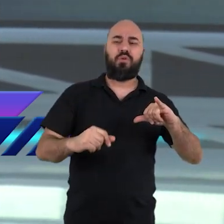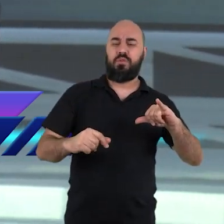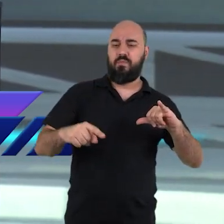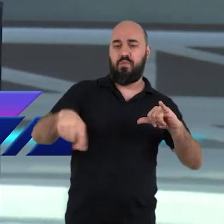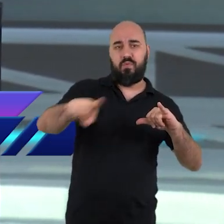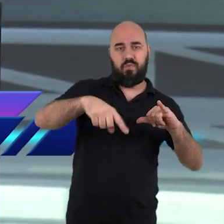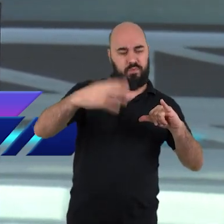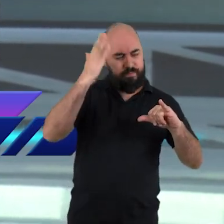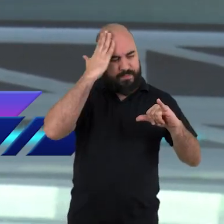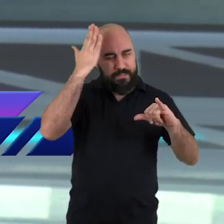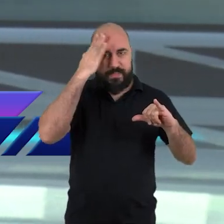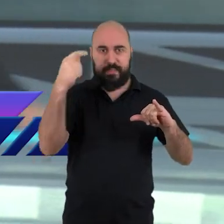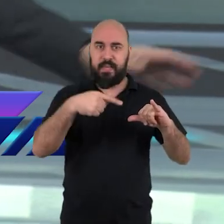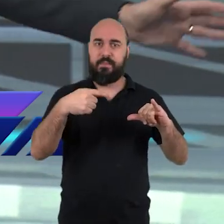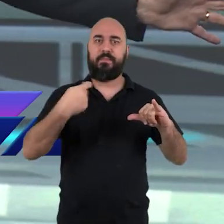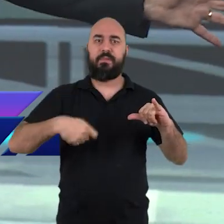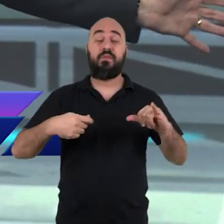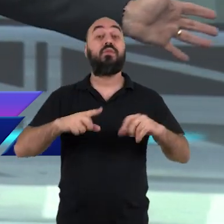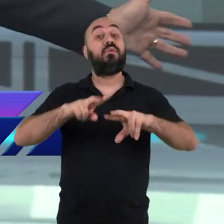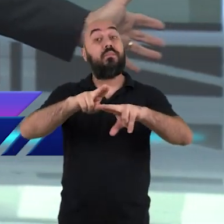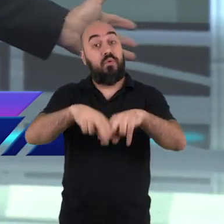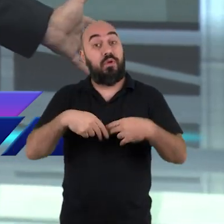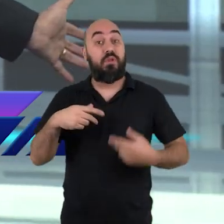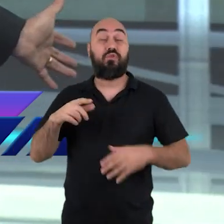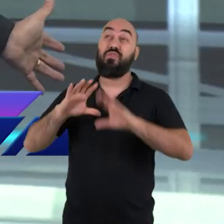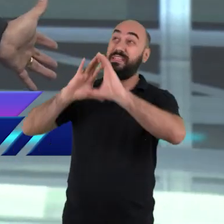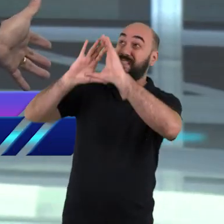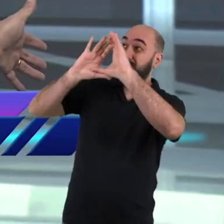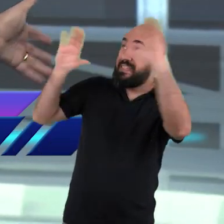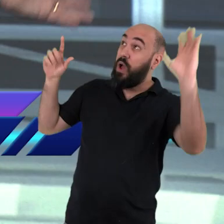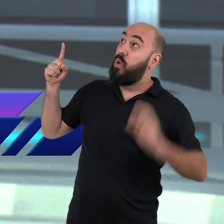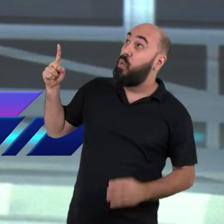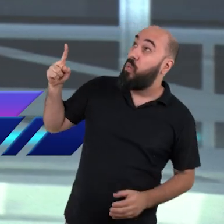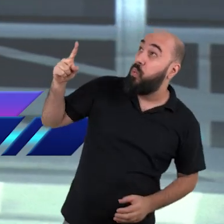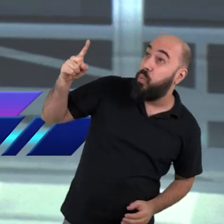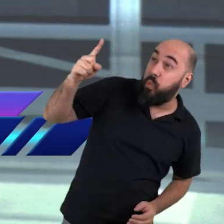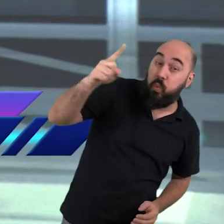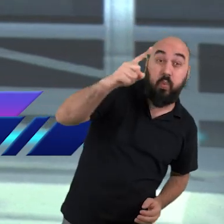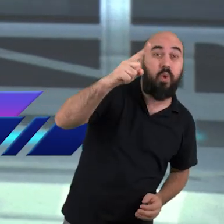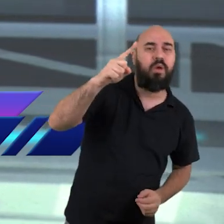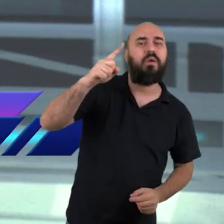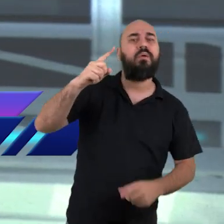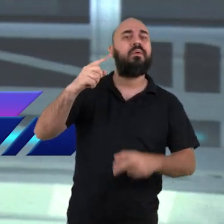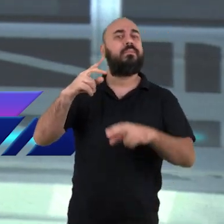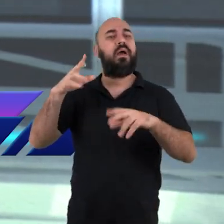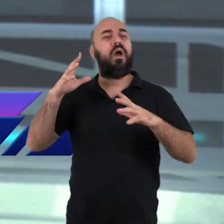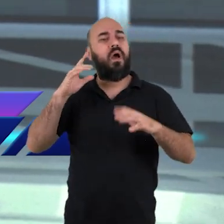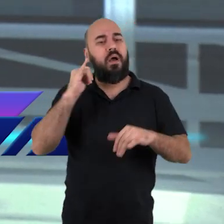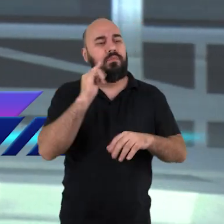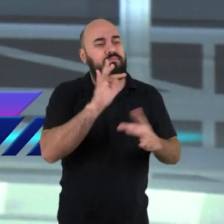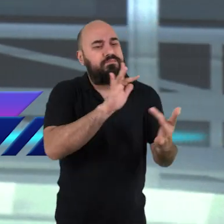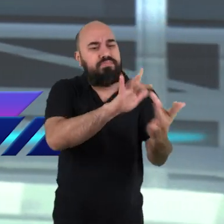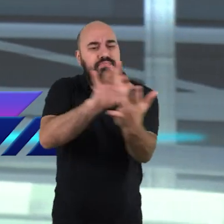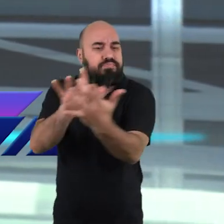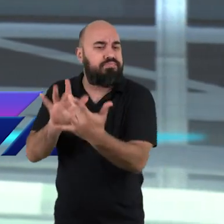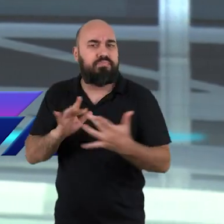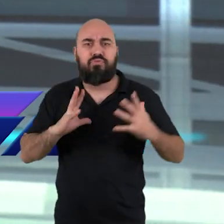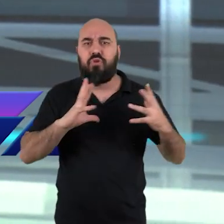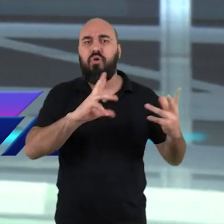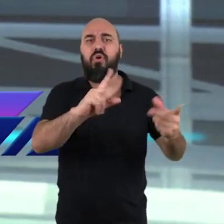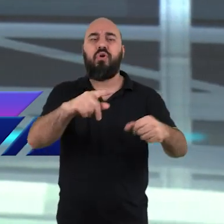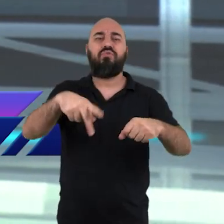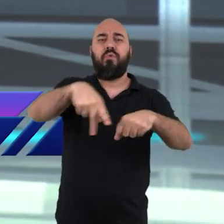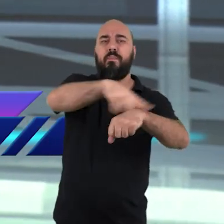céu, para alcançar as pessoas de toda tribo, nação, língua e